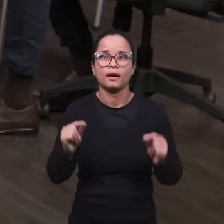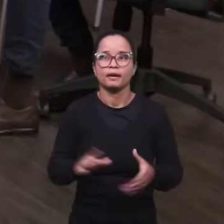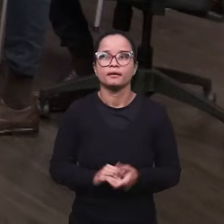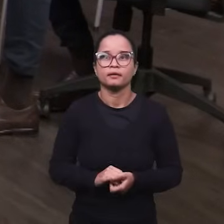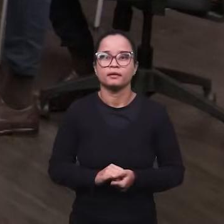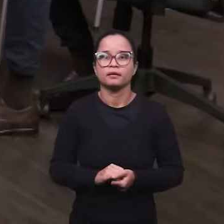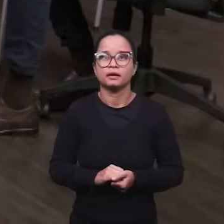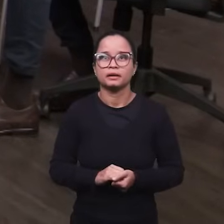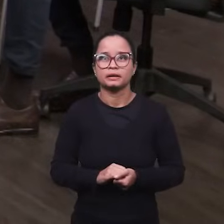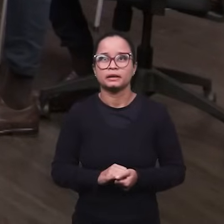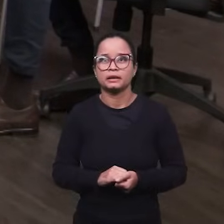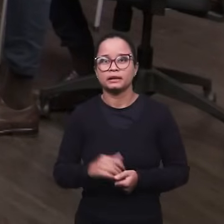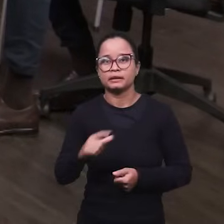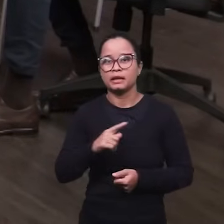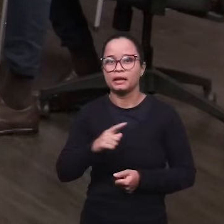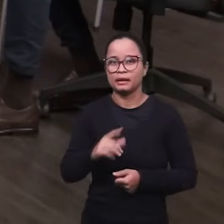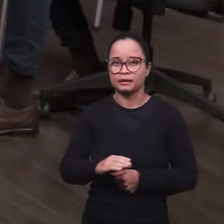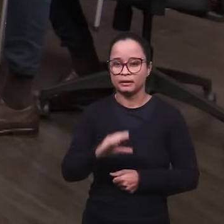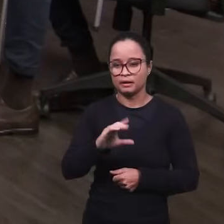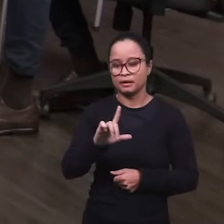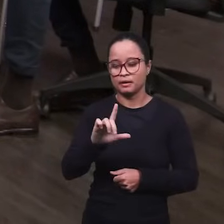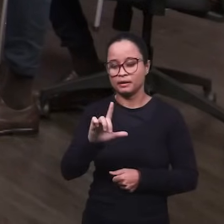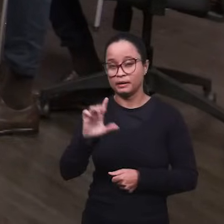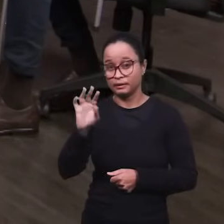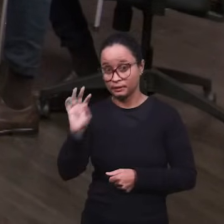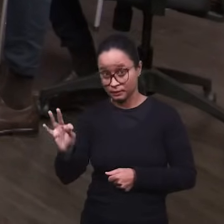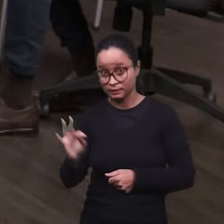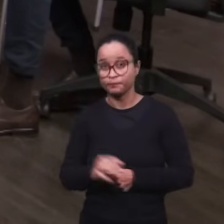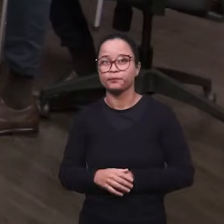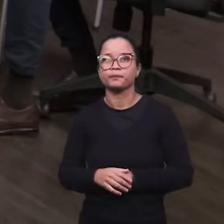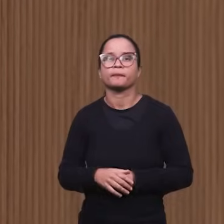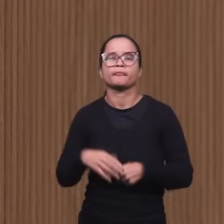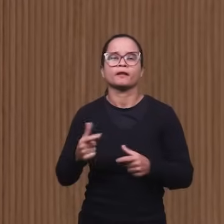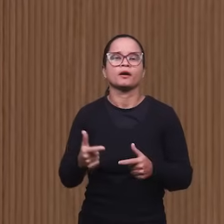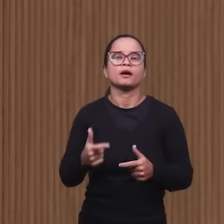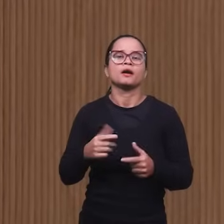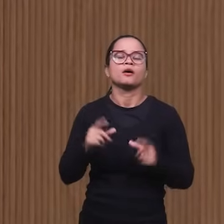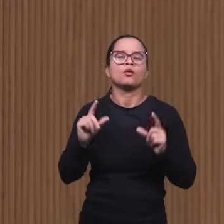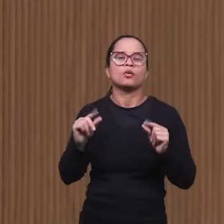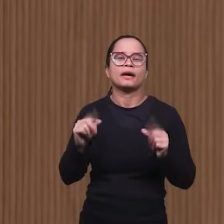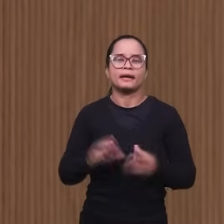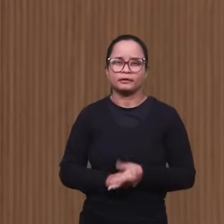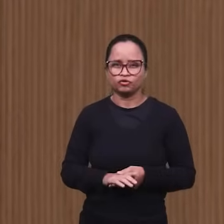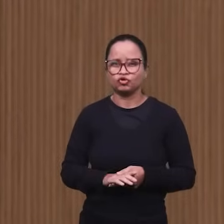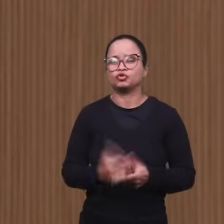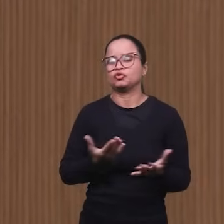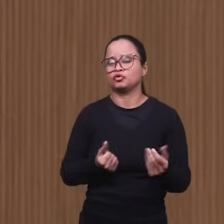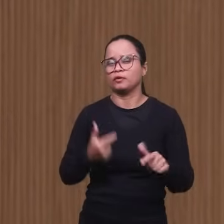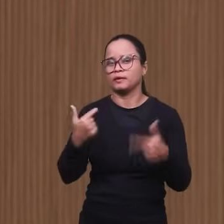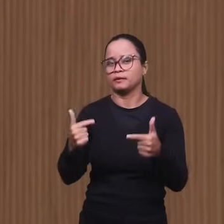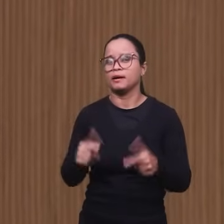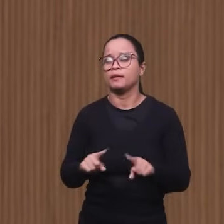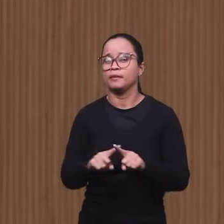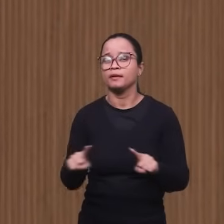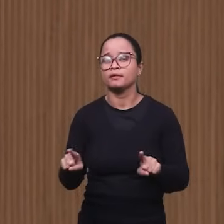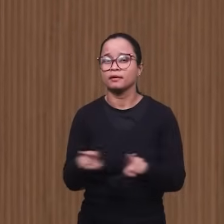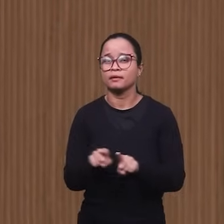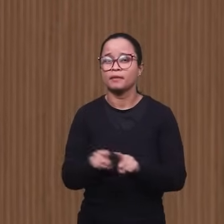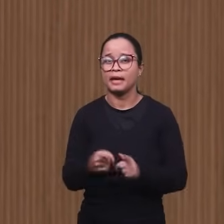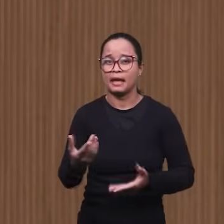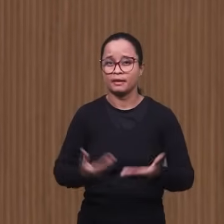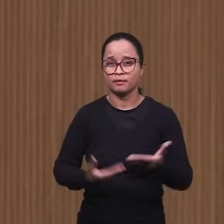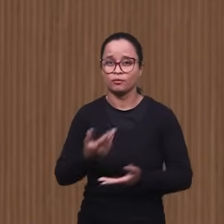questão da CLT, né, o jovem que trabalha, mas o jovem que ele é servidor público, ele também precisa